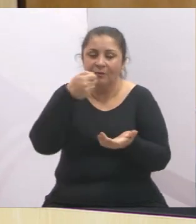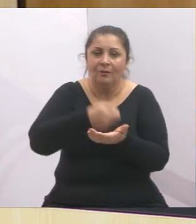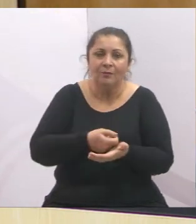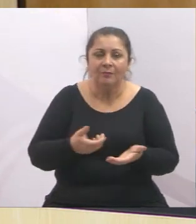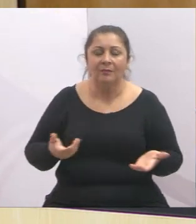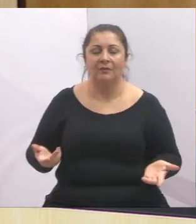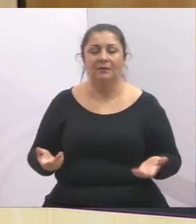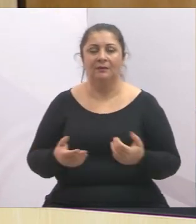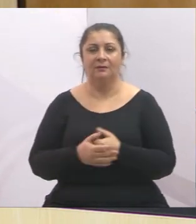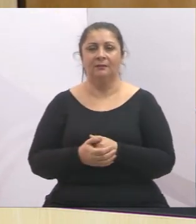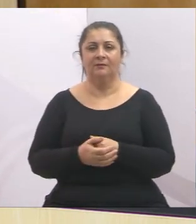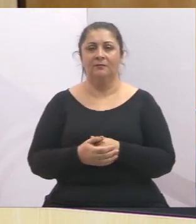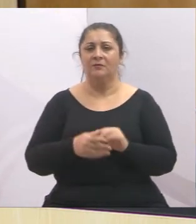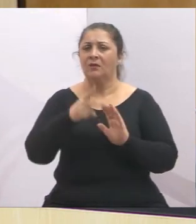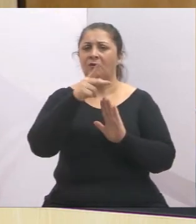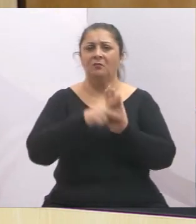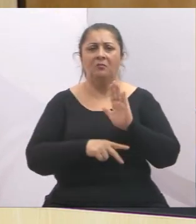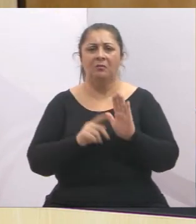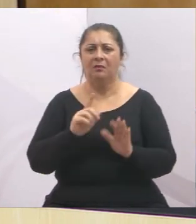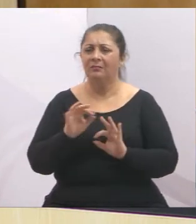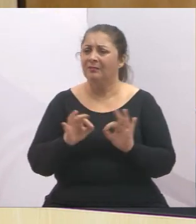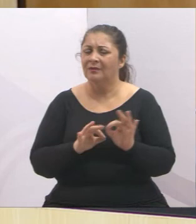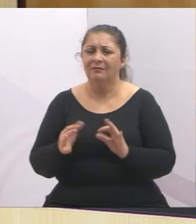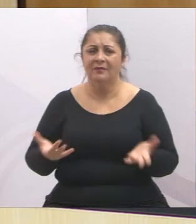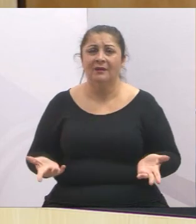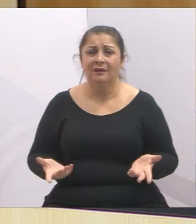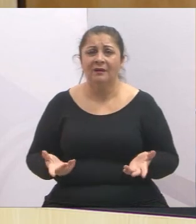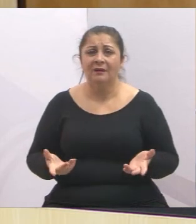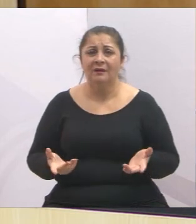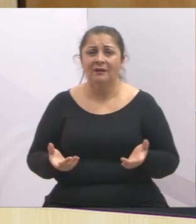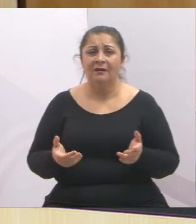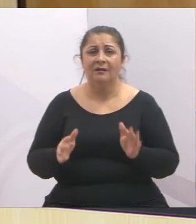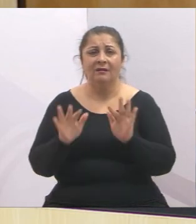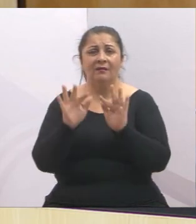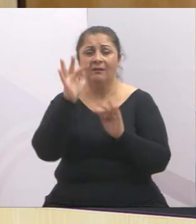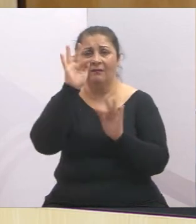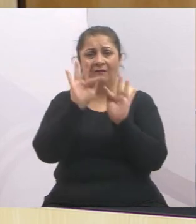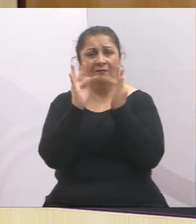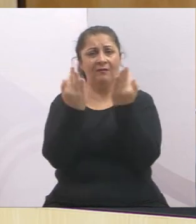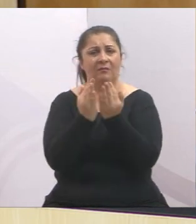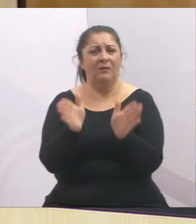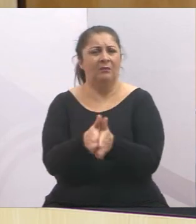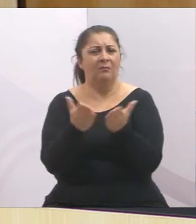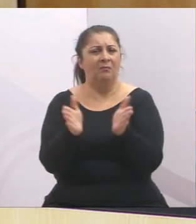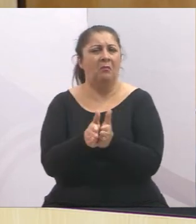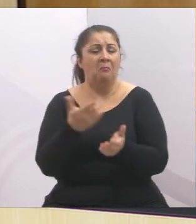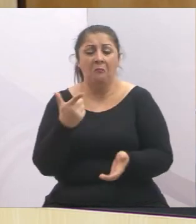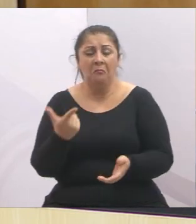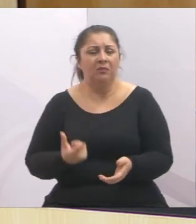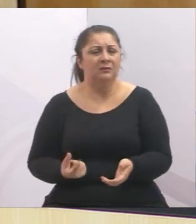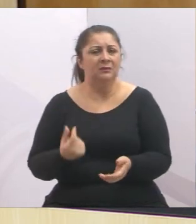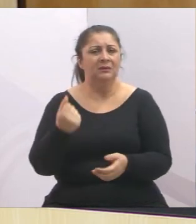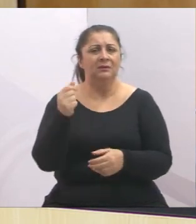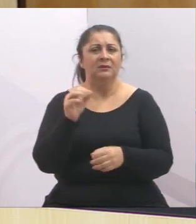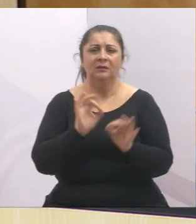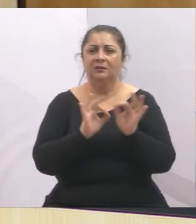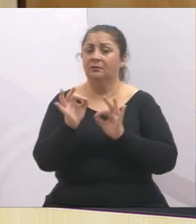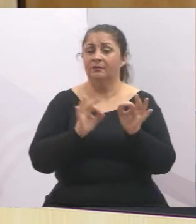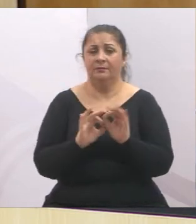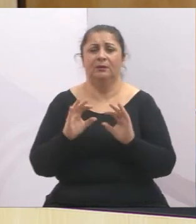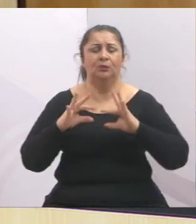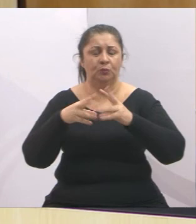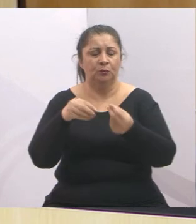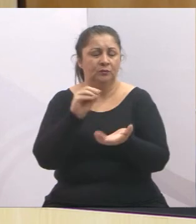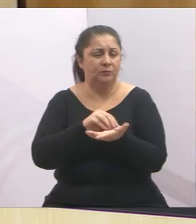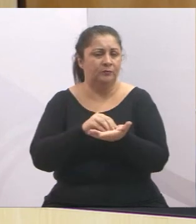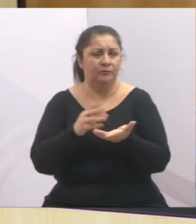pelo programa não terão, por si, condições financeiras de suportar as despesas oriundas de serviços de engenharia em construção e outras benfeitorias